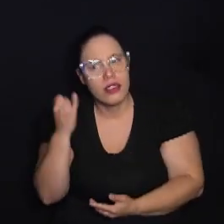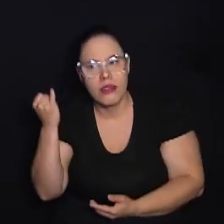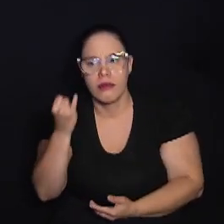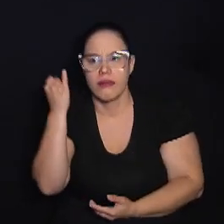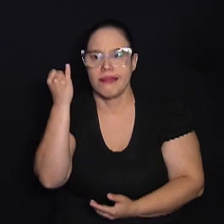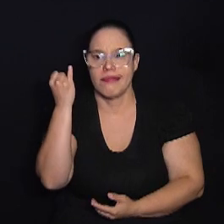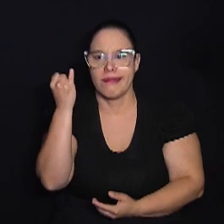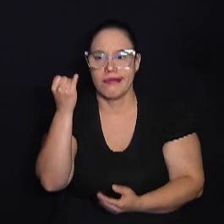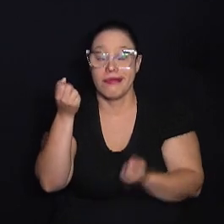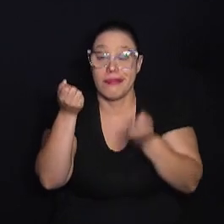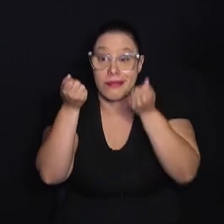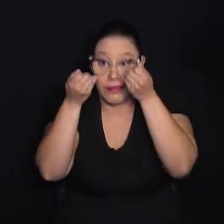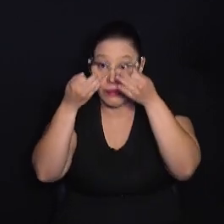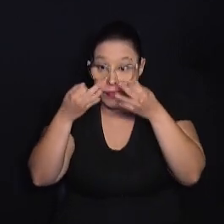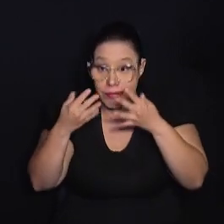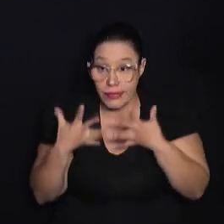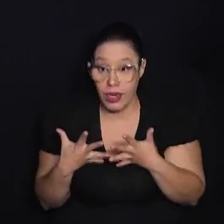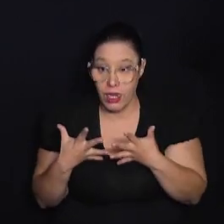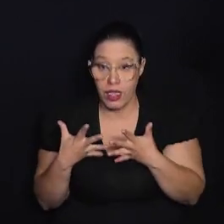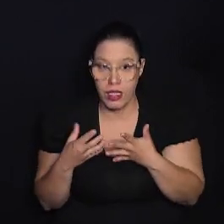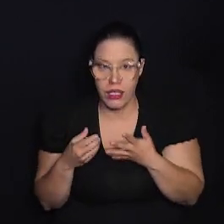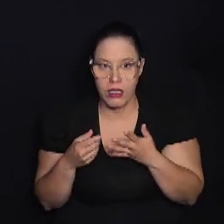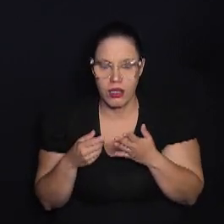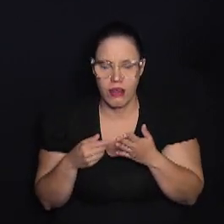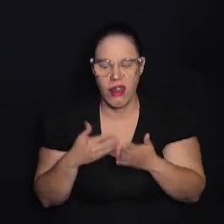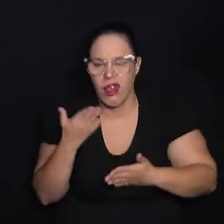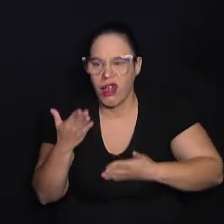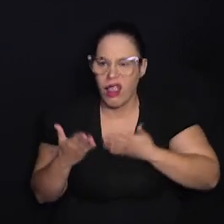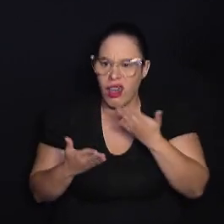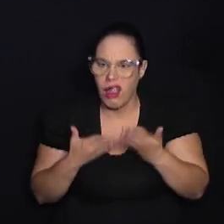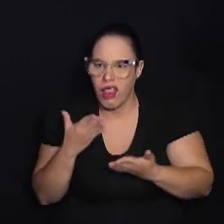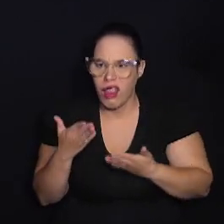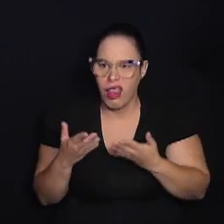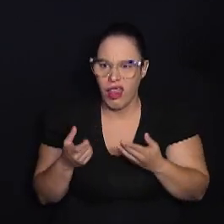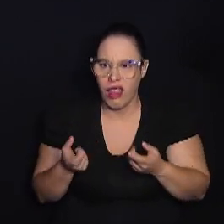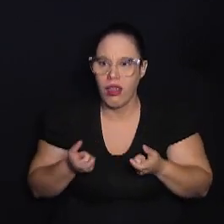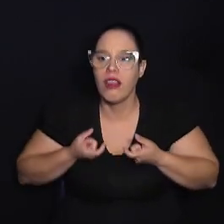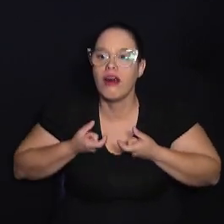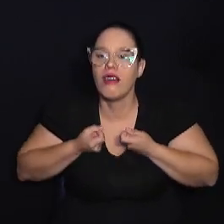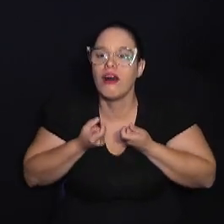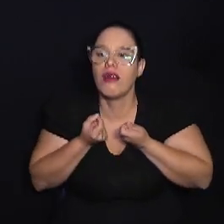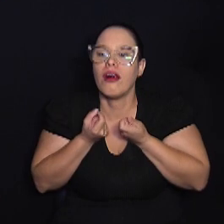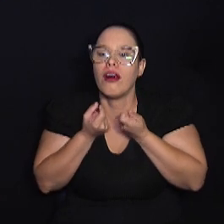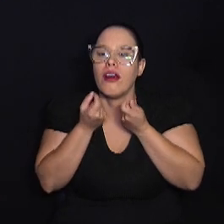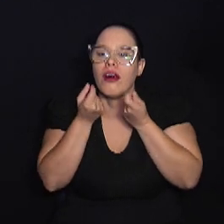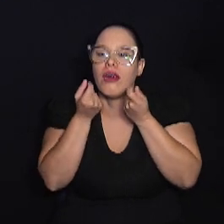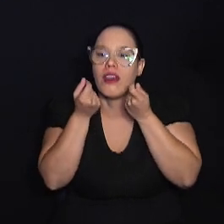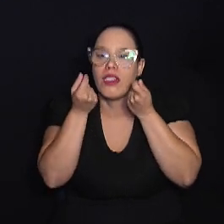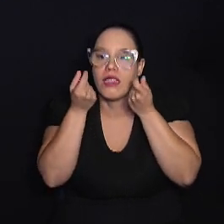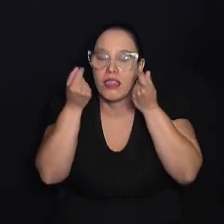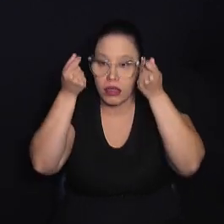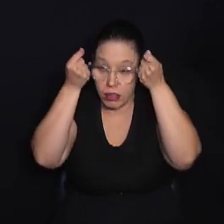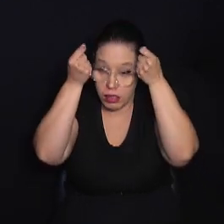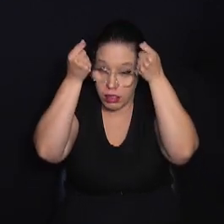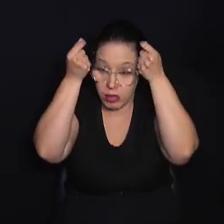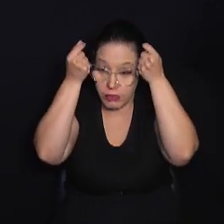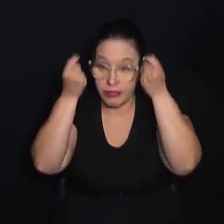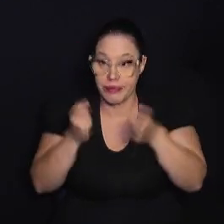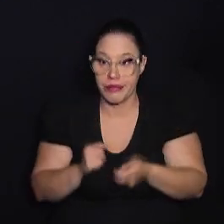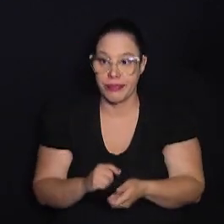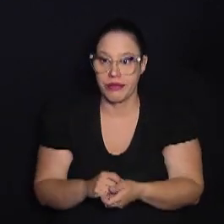gente esclarecer aqui, né? Existem vários tipos de câncer de cabeça e pescoço. Eu gostaria que a